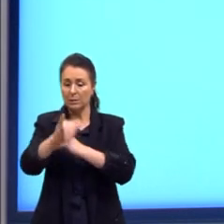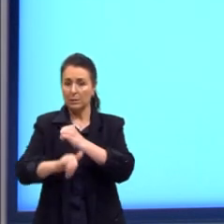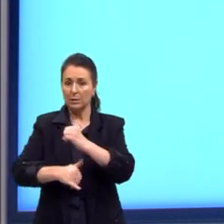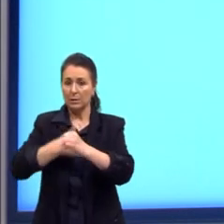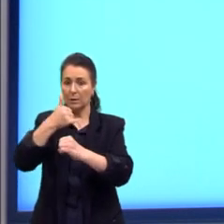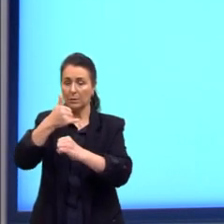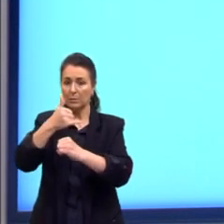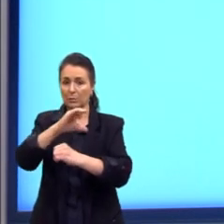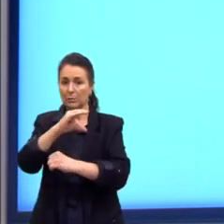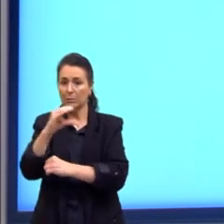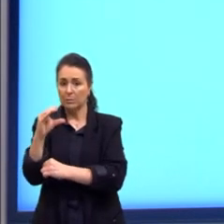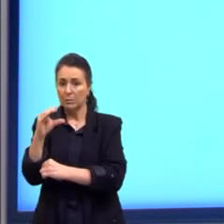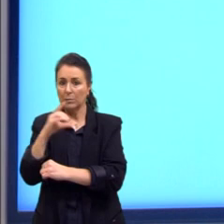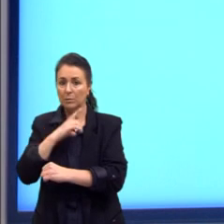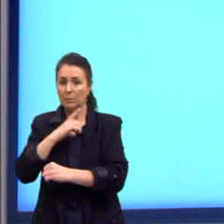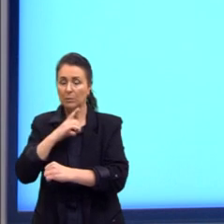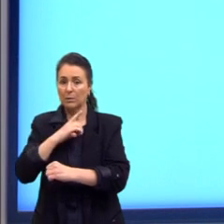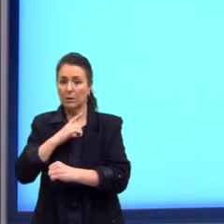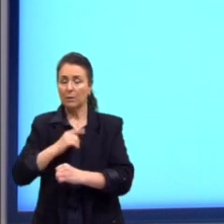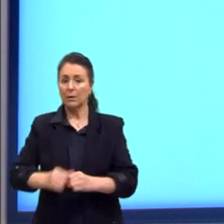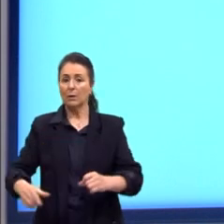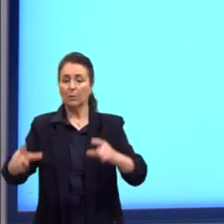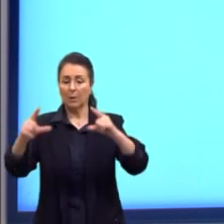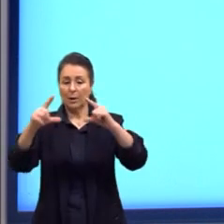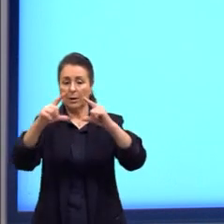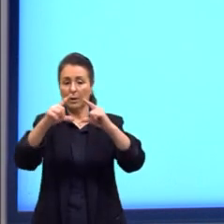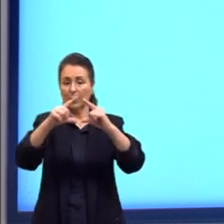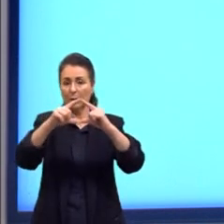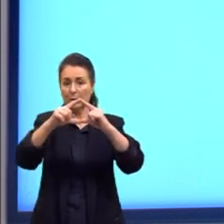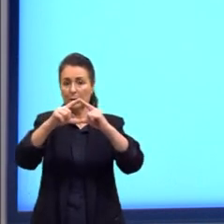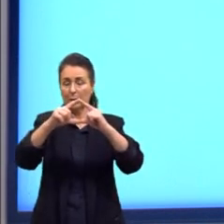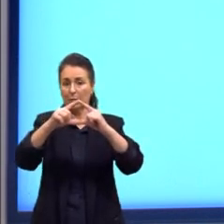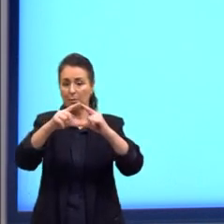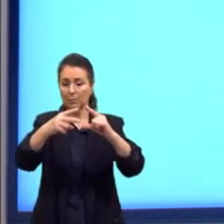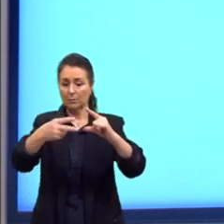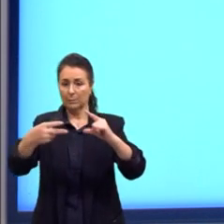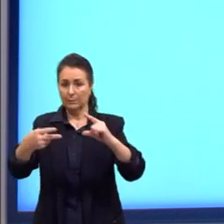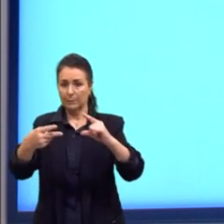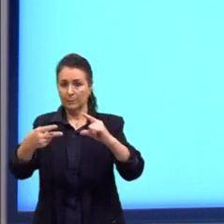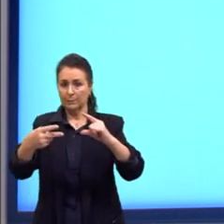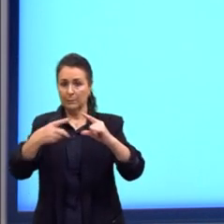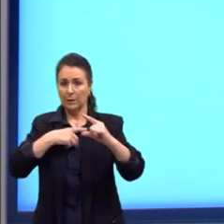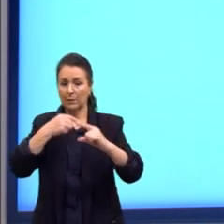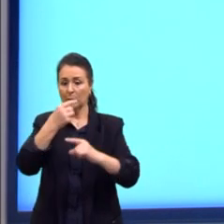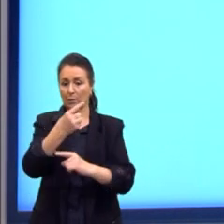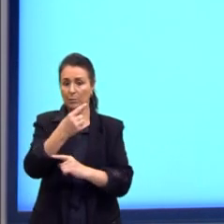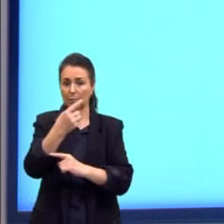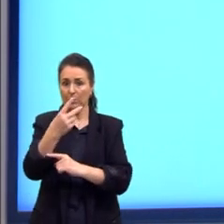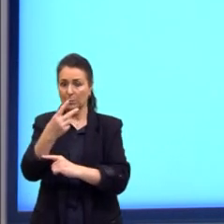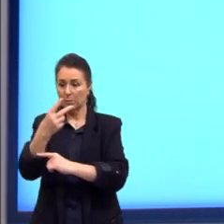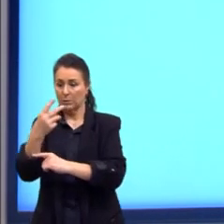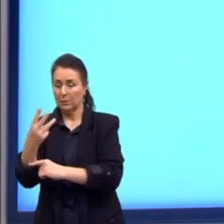carbono mas eu tenho uma insaturação então este vai ser o meu carbono 11231 carbono